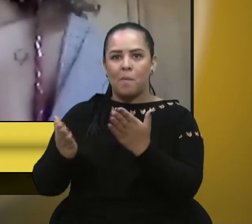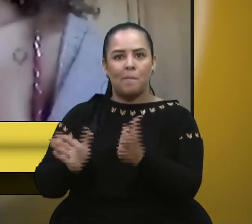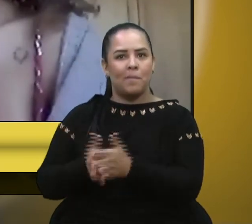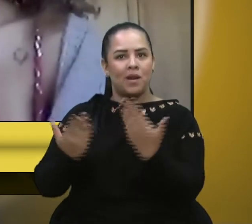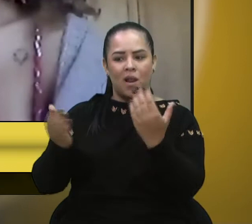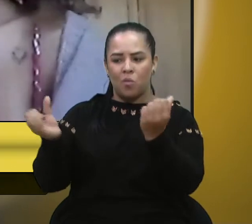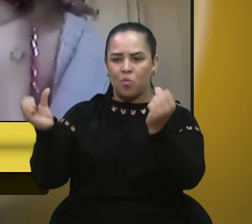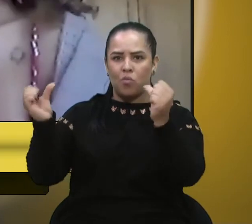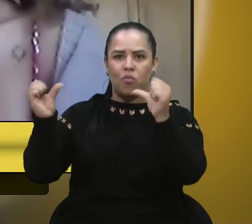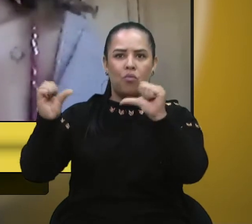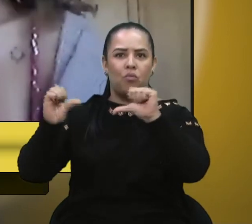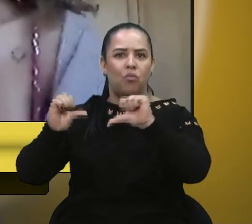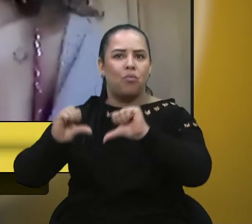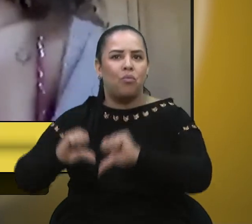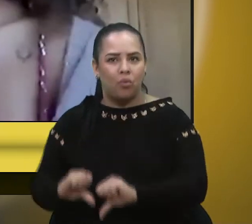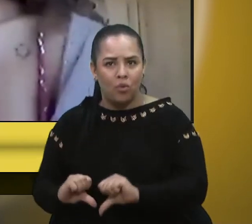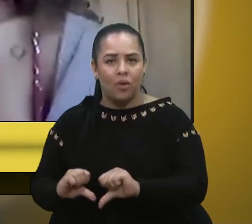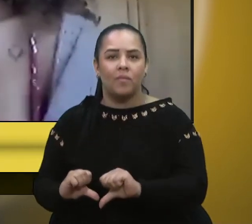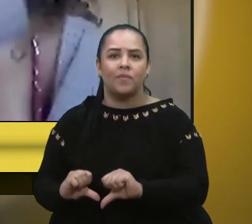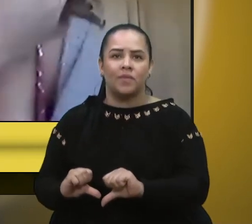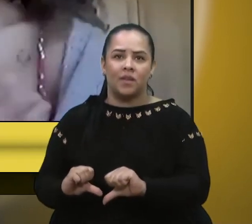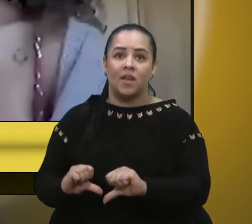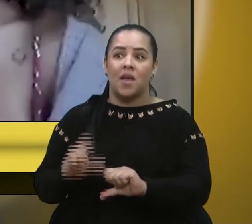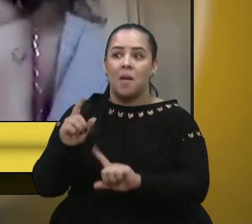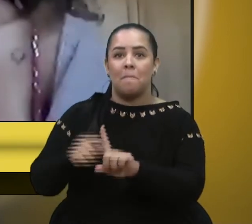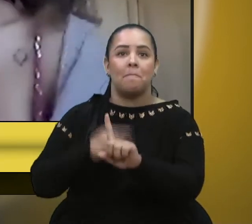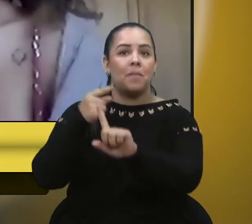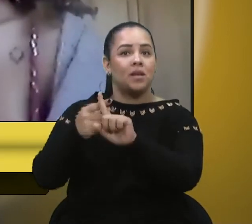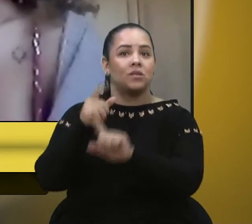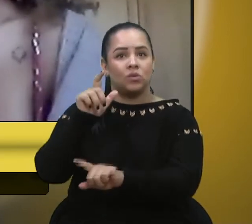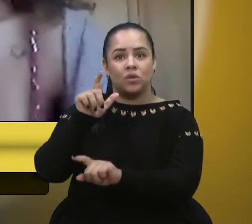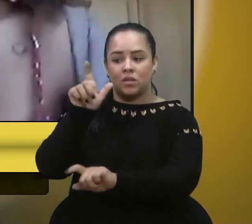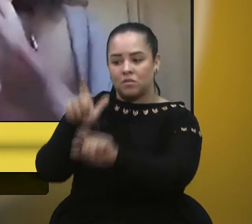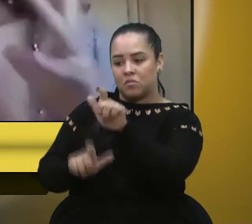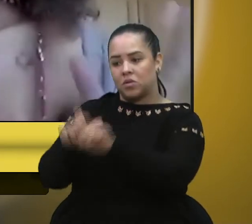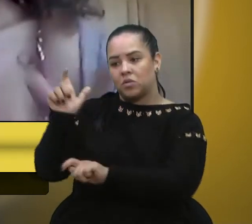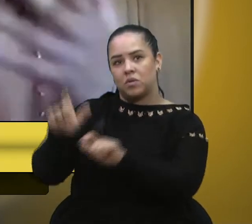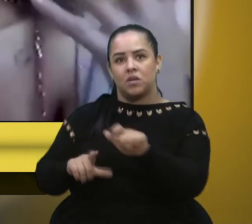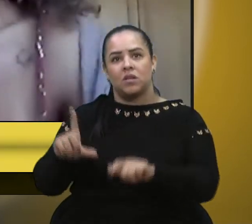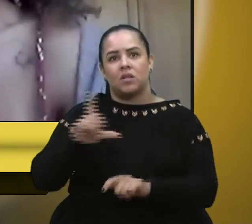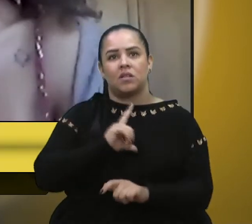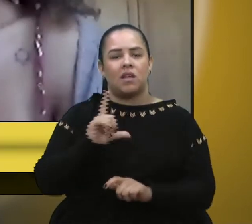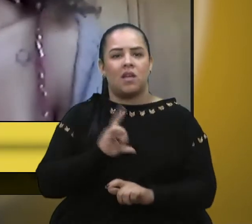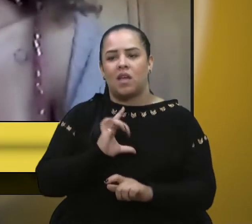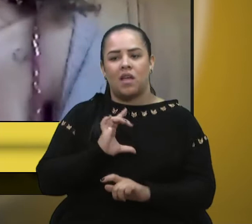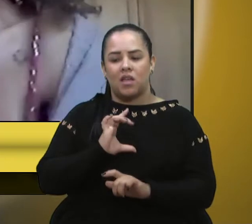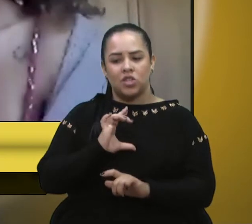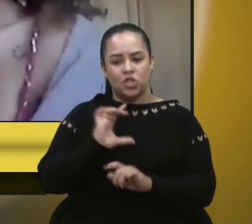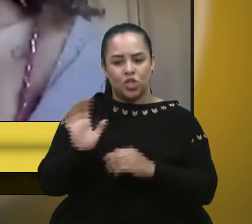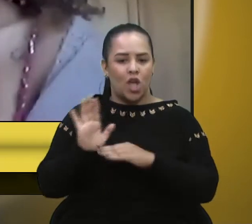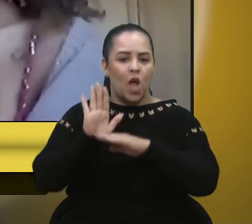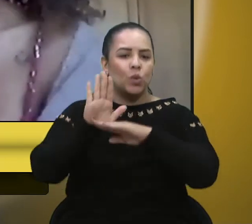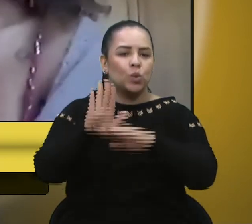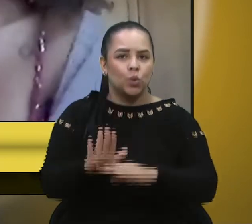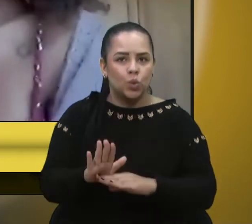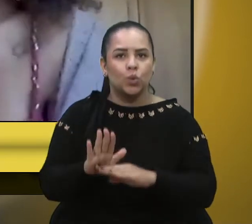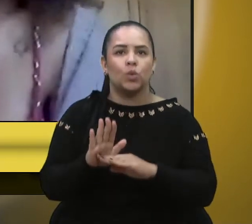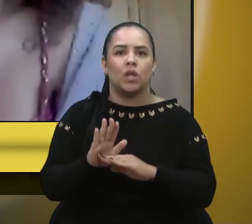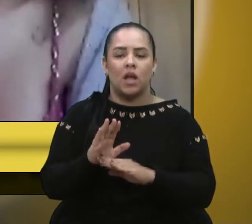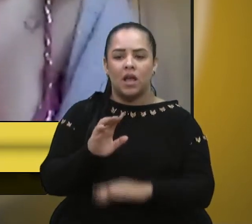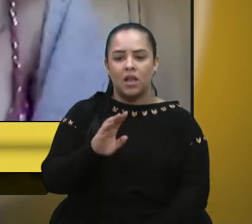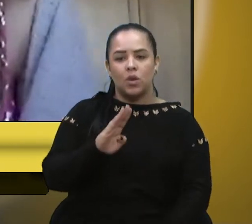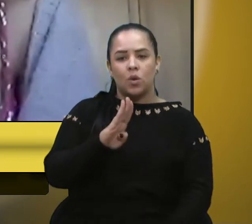Isso é, inclusive, maior do que o número de pessoas que é abraçada e amparada pelo Bolsa